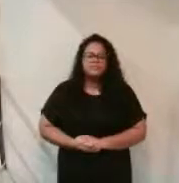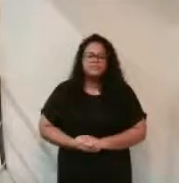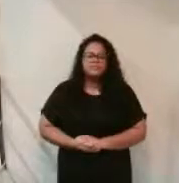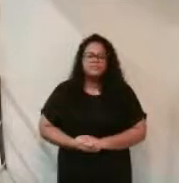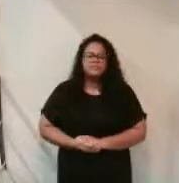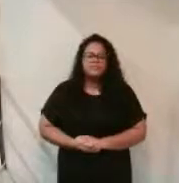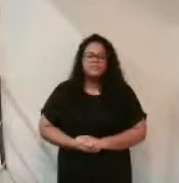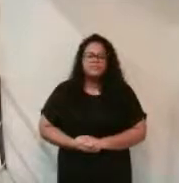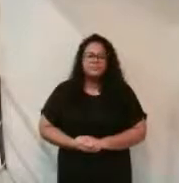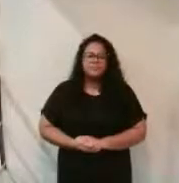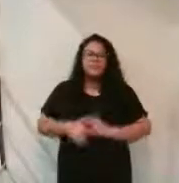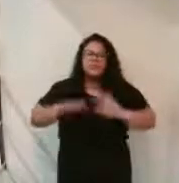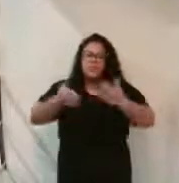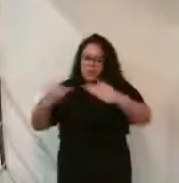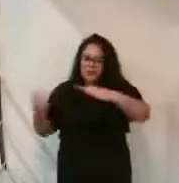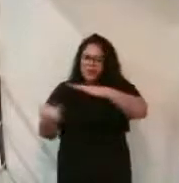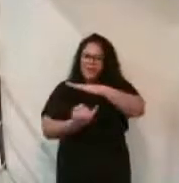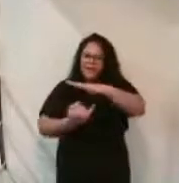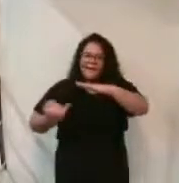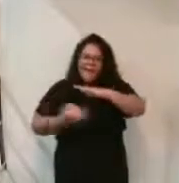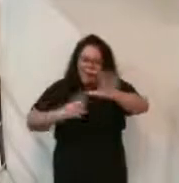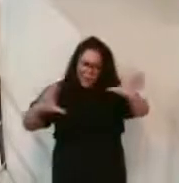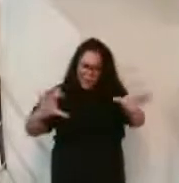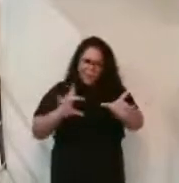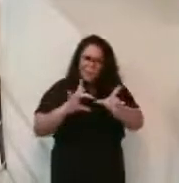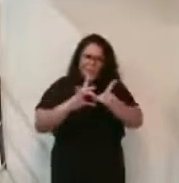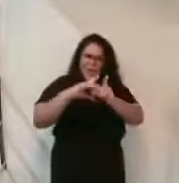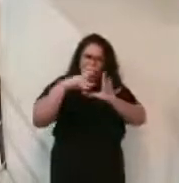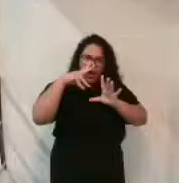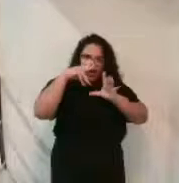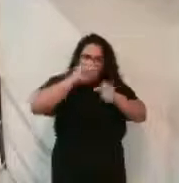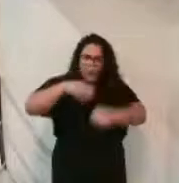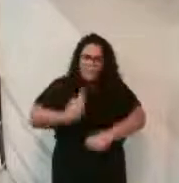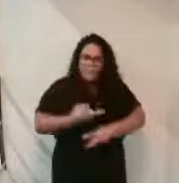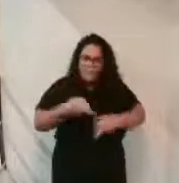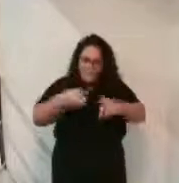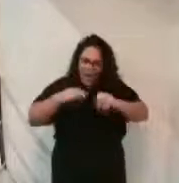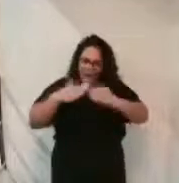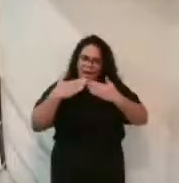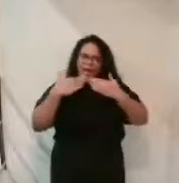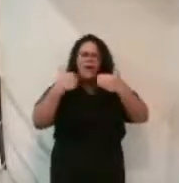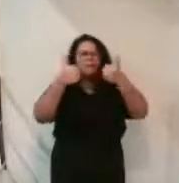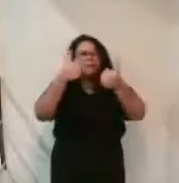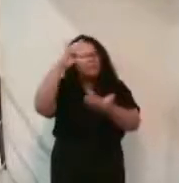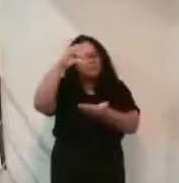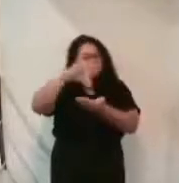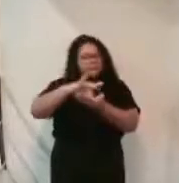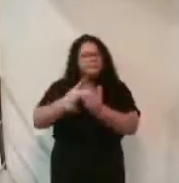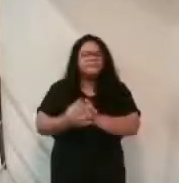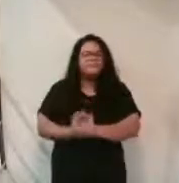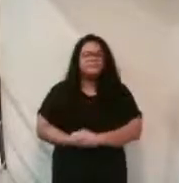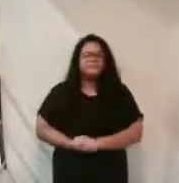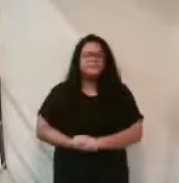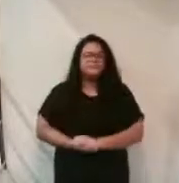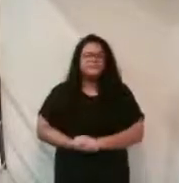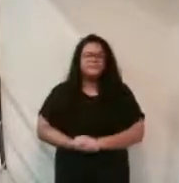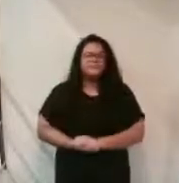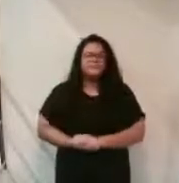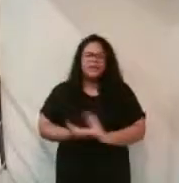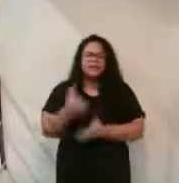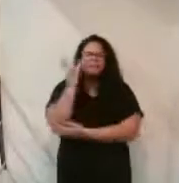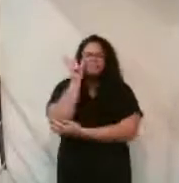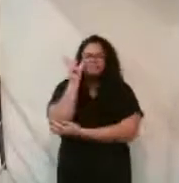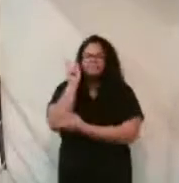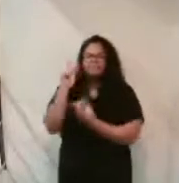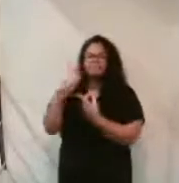grande união entre as instituições que a evolução da gente aumentou. Tá? E, interessante,